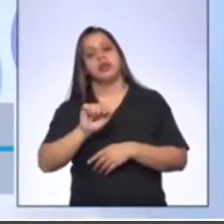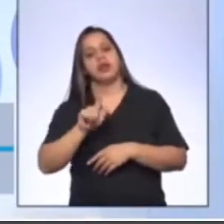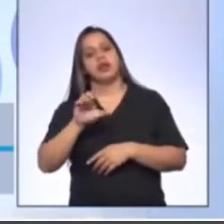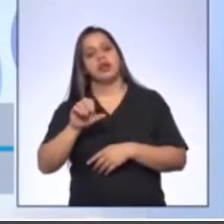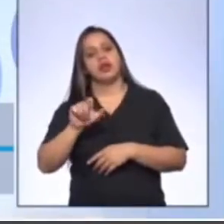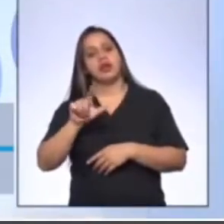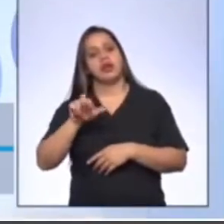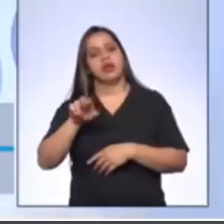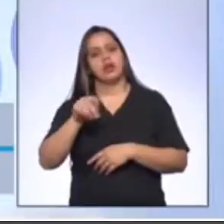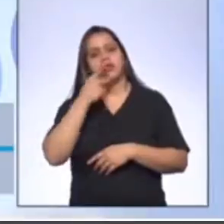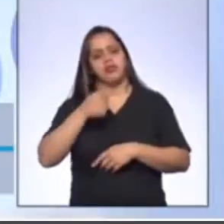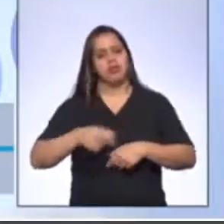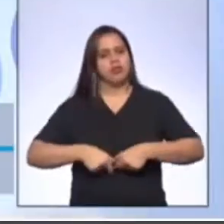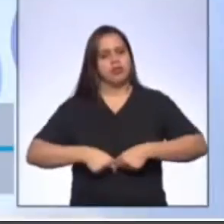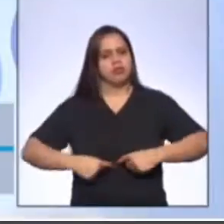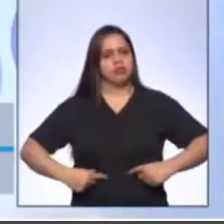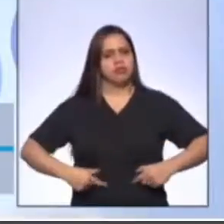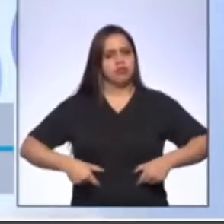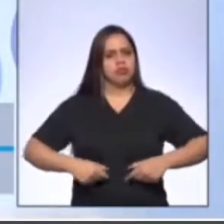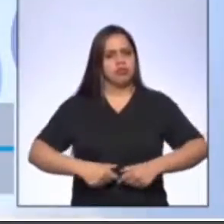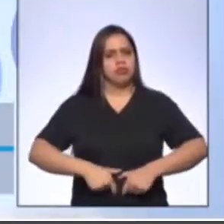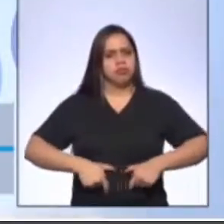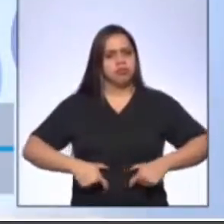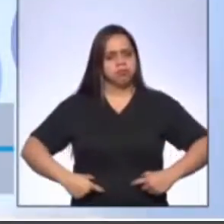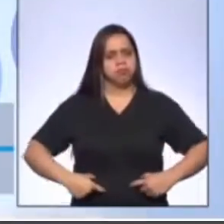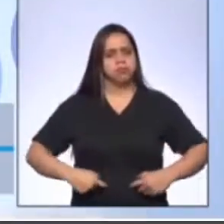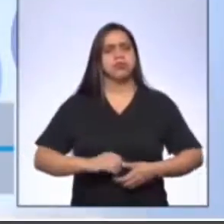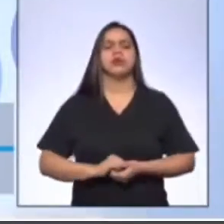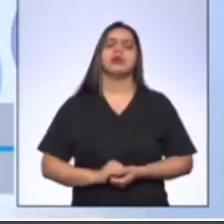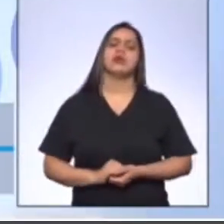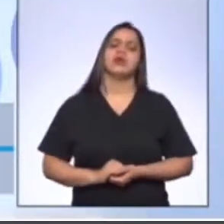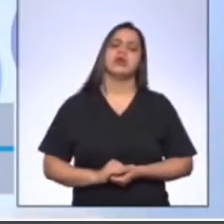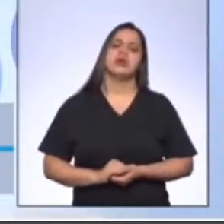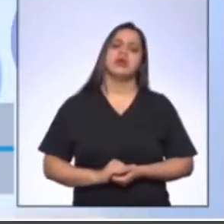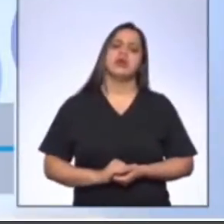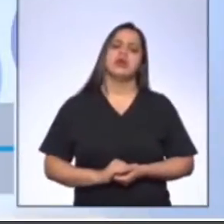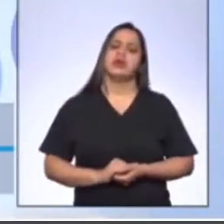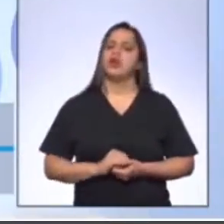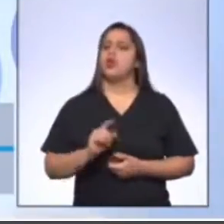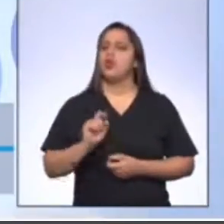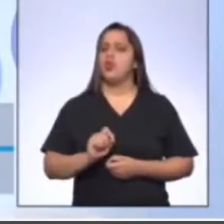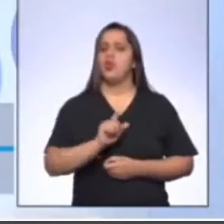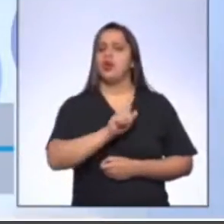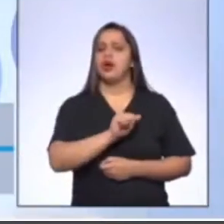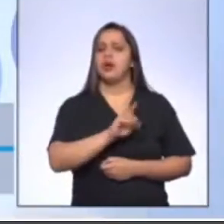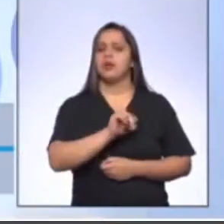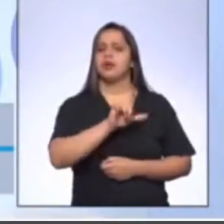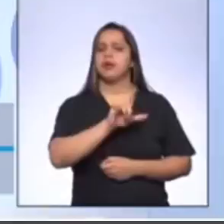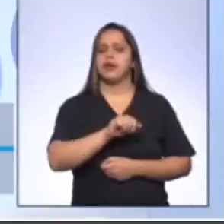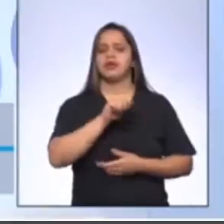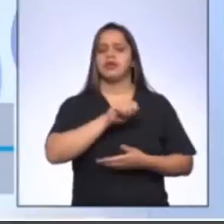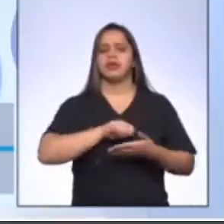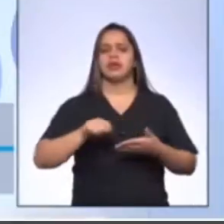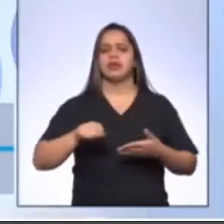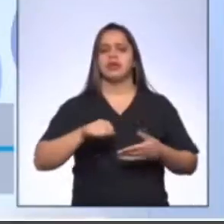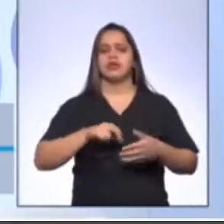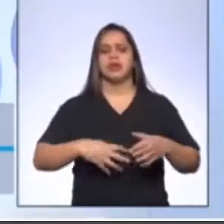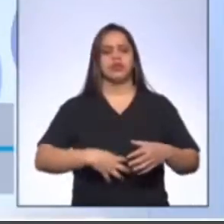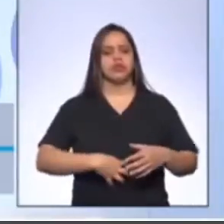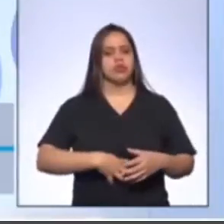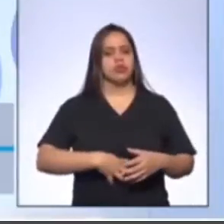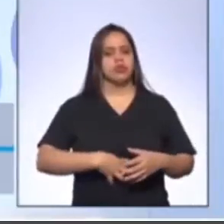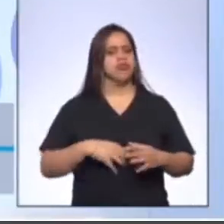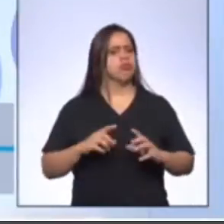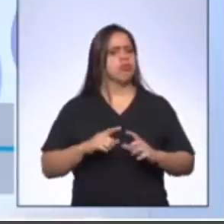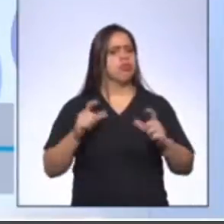inscreveram intestino quando escreveu o intestino delgado e o gabriel escreveu o estômago mas foram